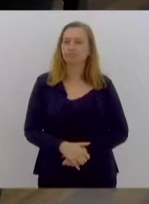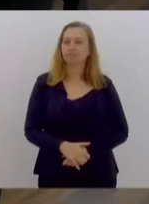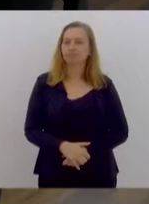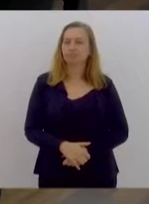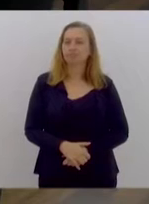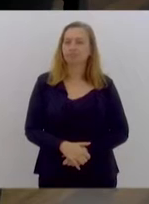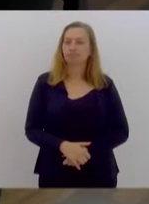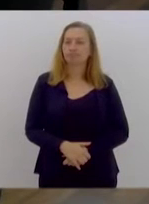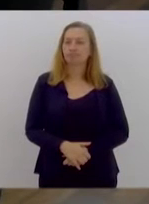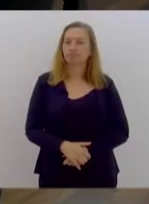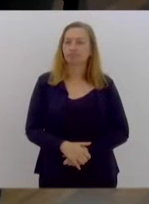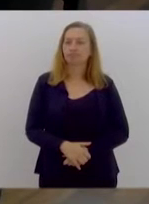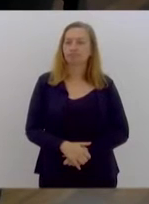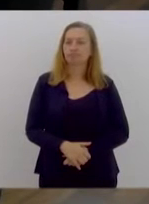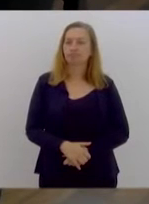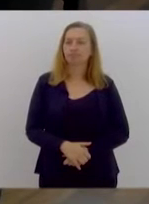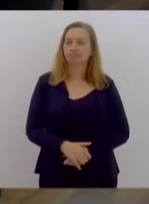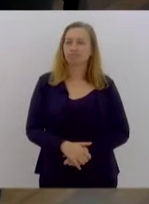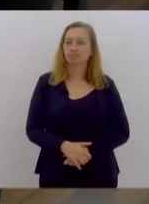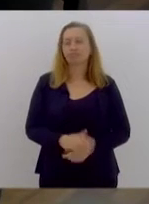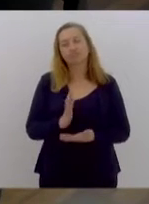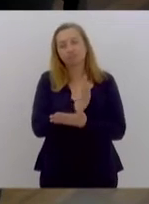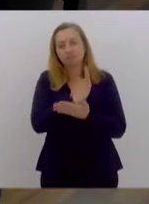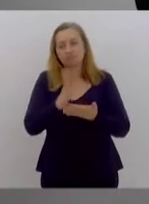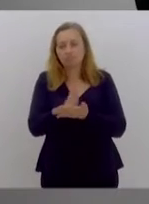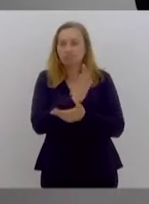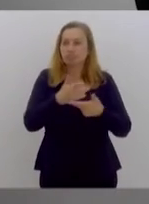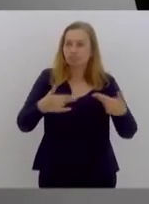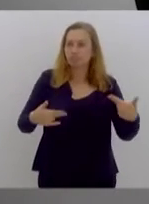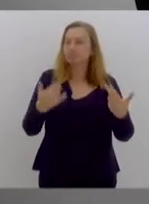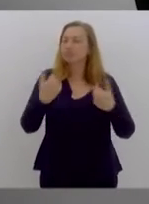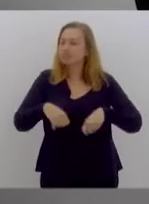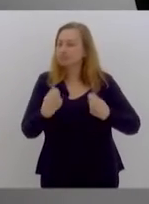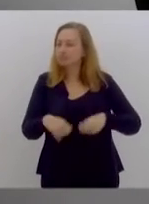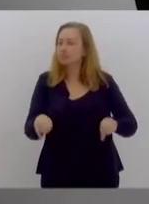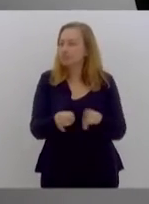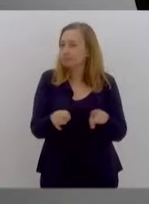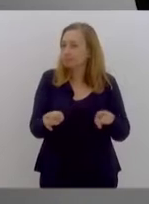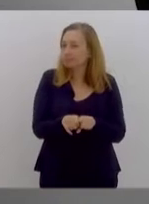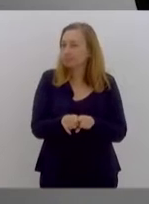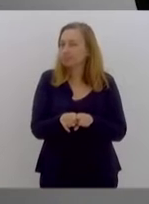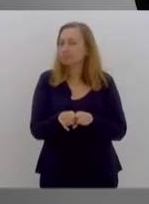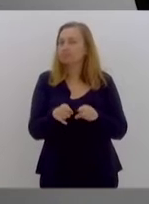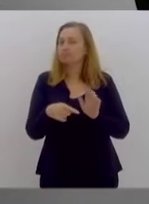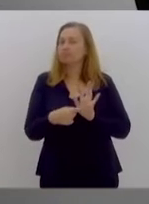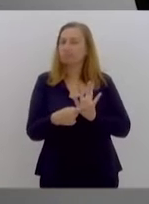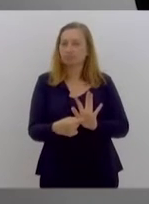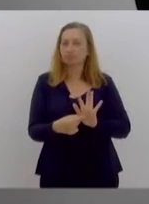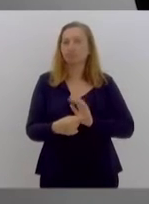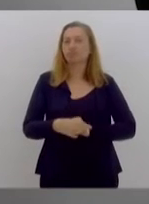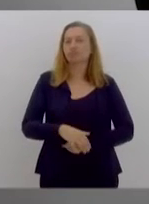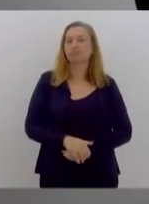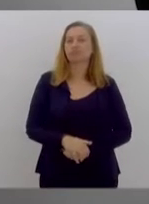e nesse sentido algumas coisas precisam ser também profundamente destacadas